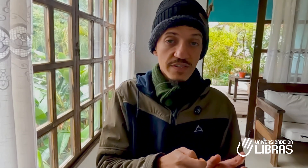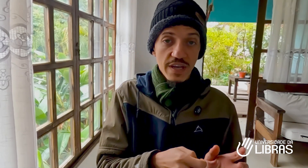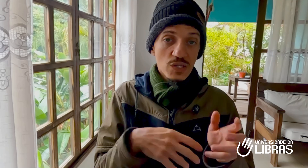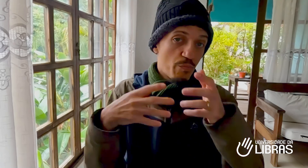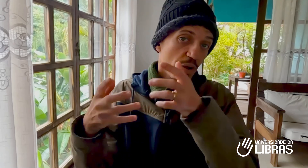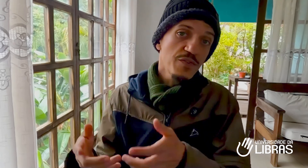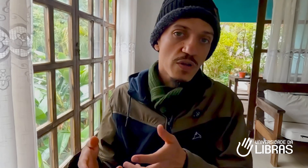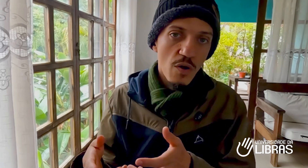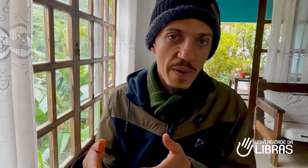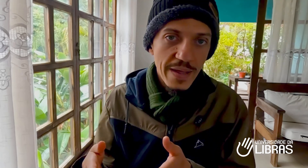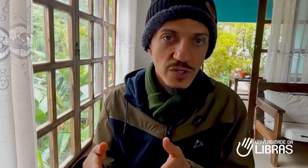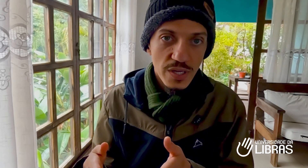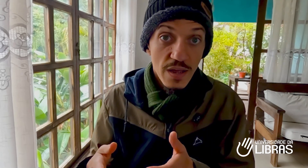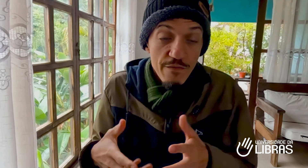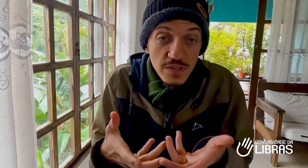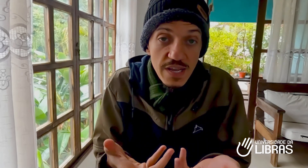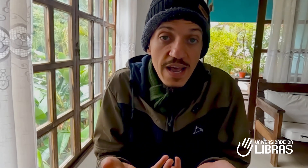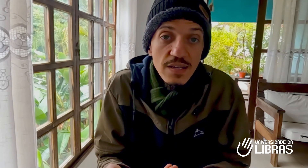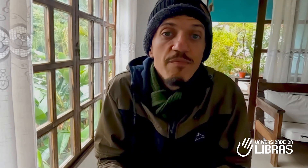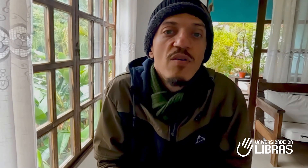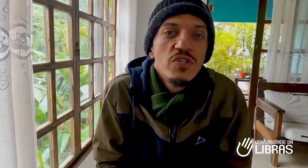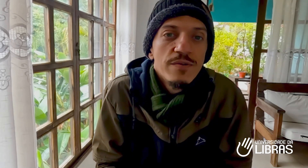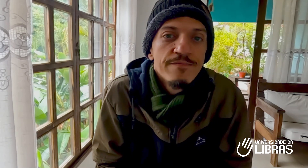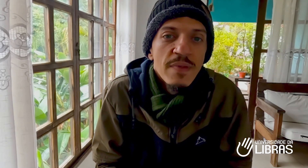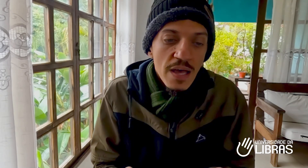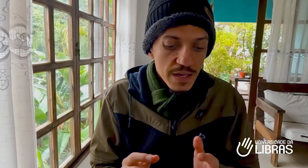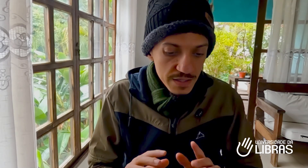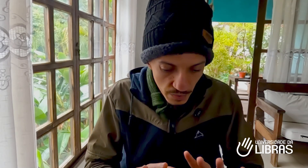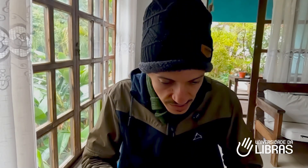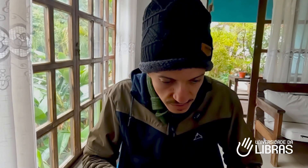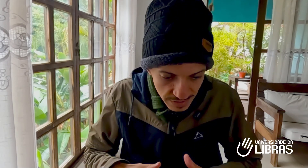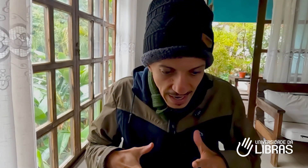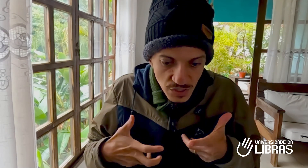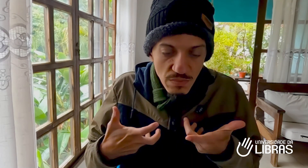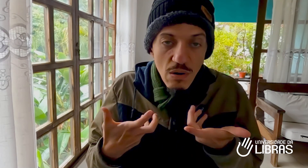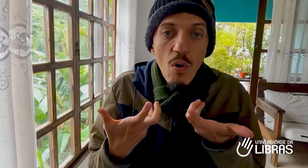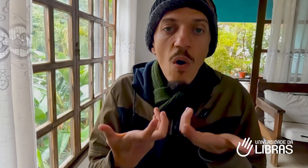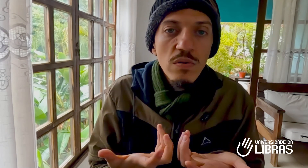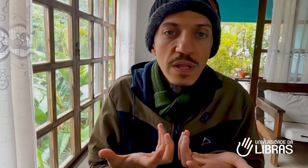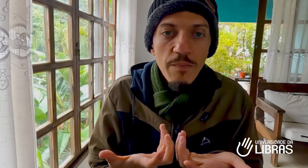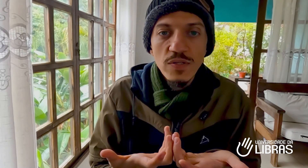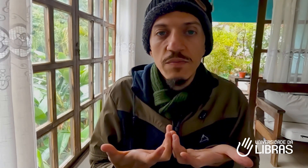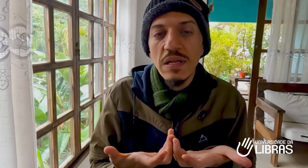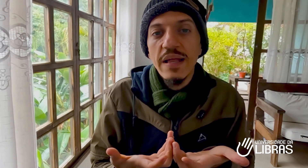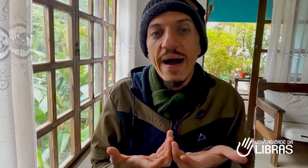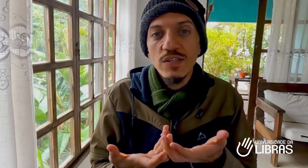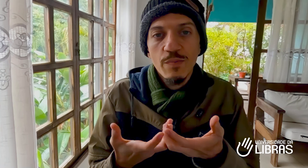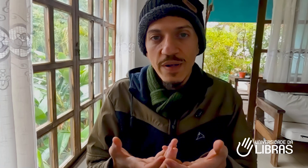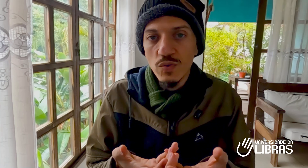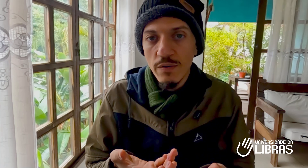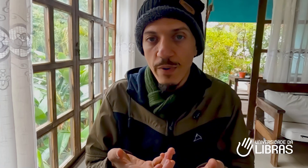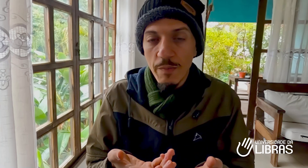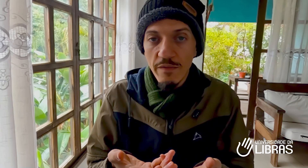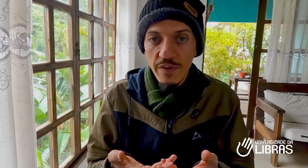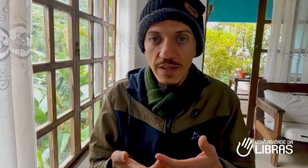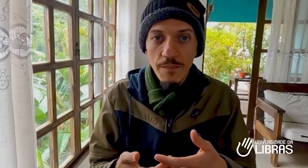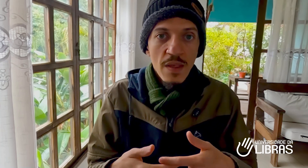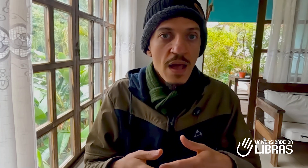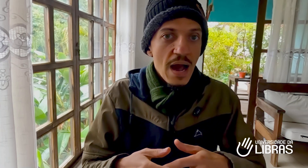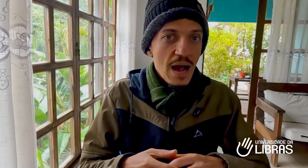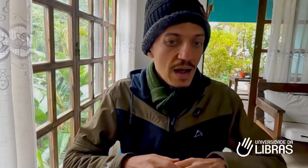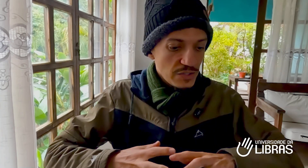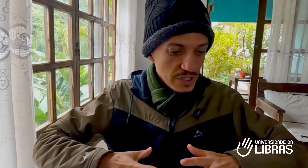vai fazer isso profissionalmente, você é essa ponte. Então, isso traz uma outra possibilidade para a sua própria